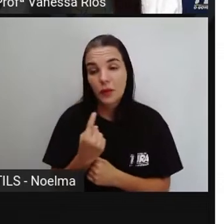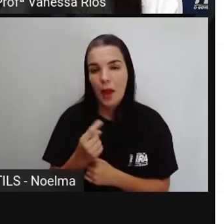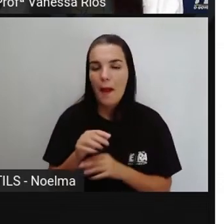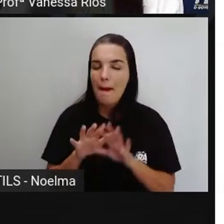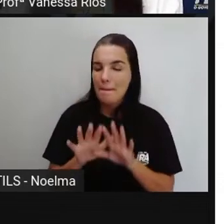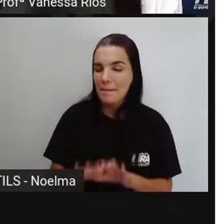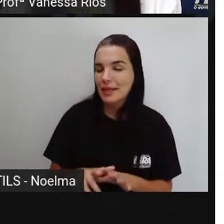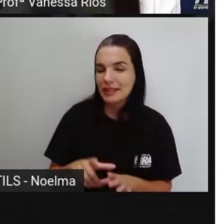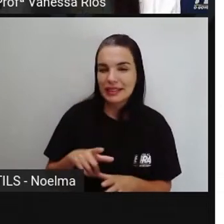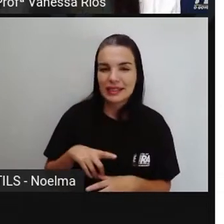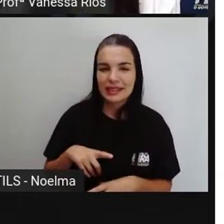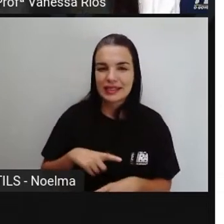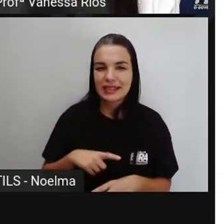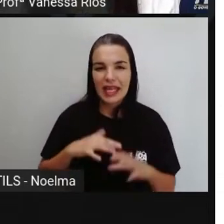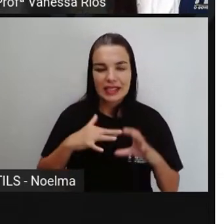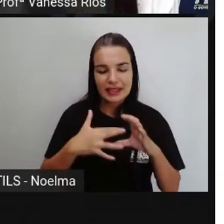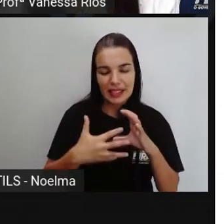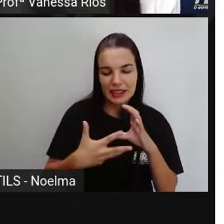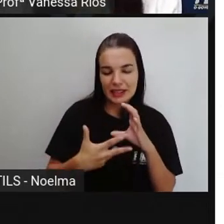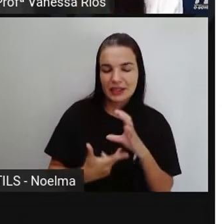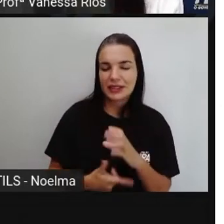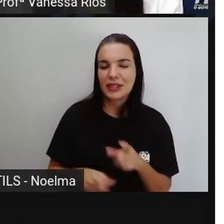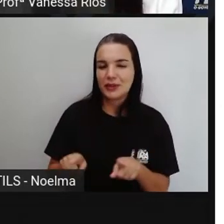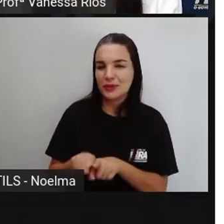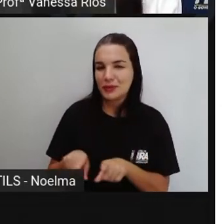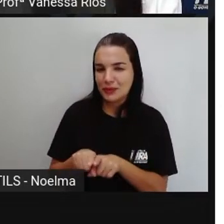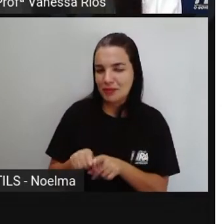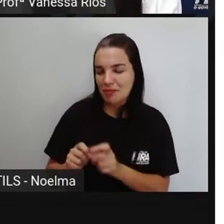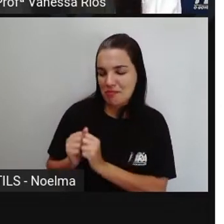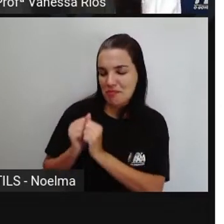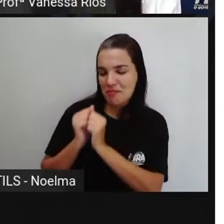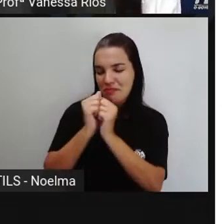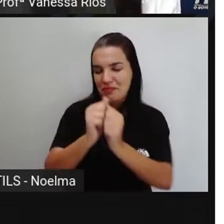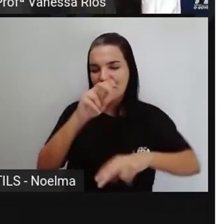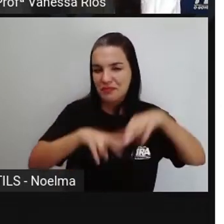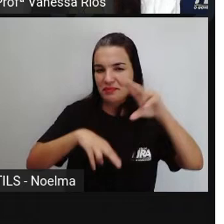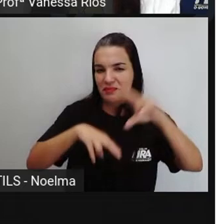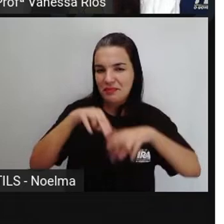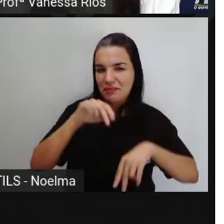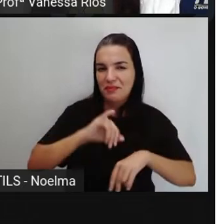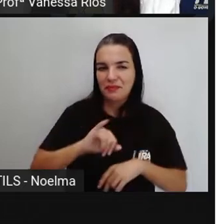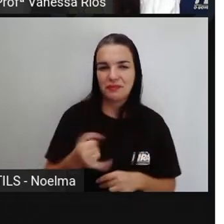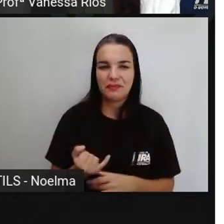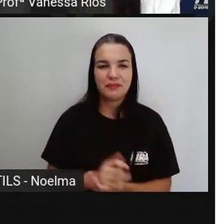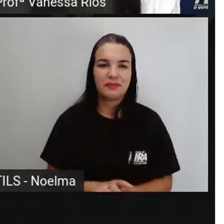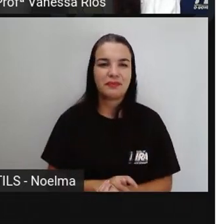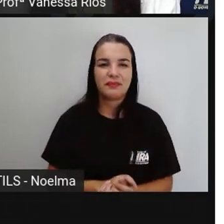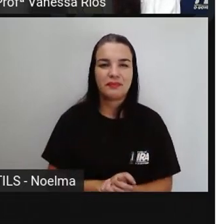compõe aí entre os elementos que participam das festas juninas.